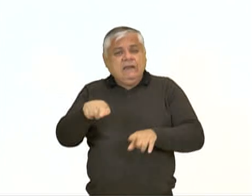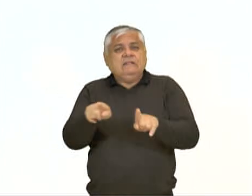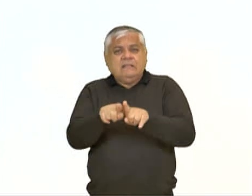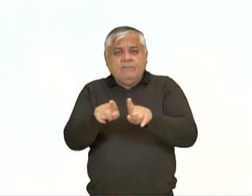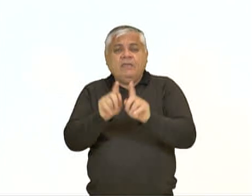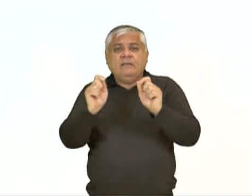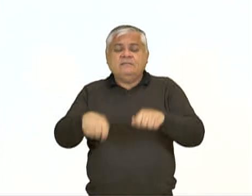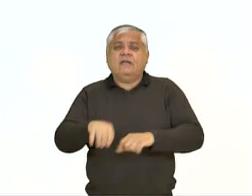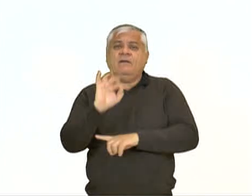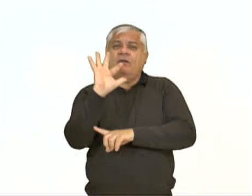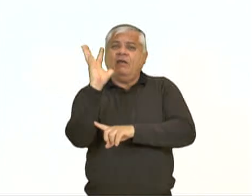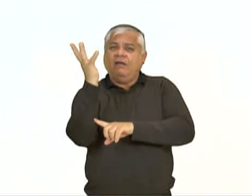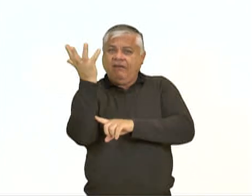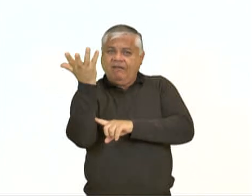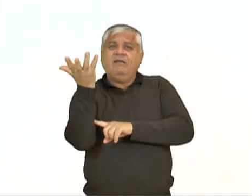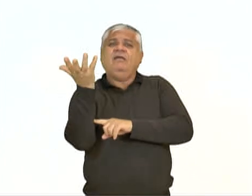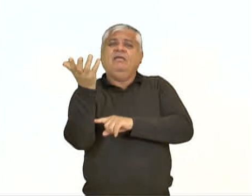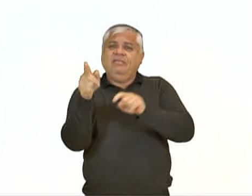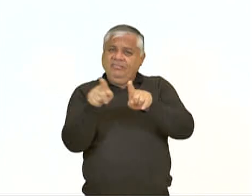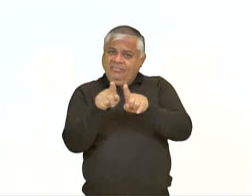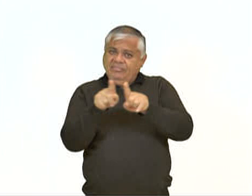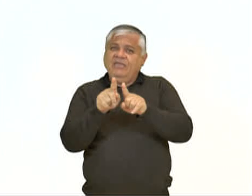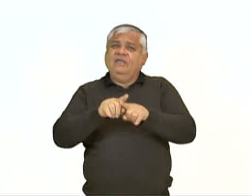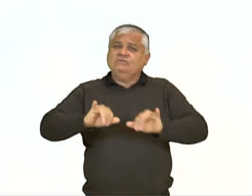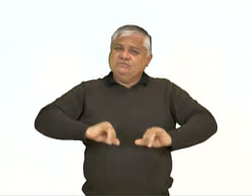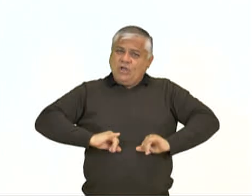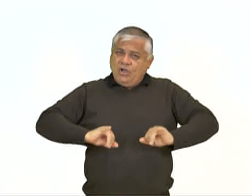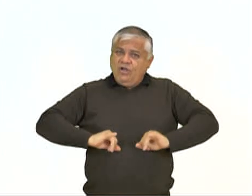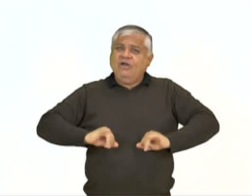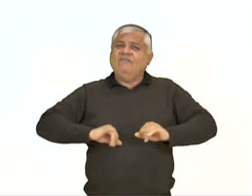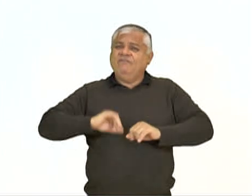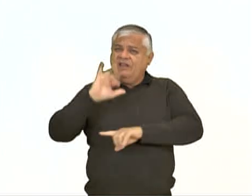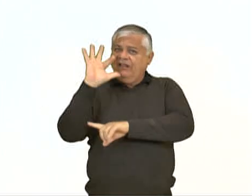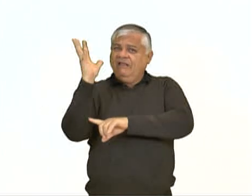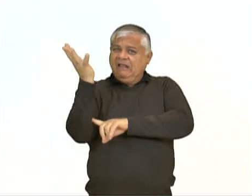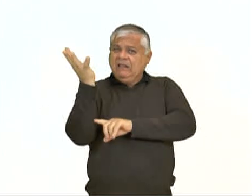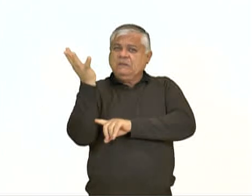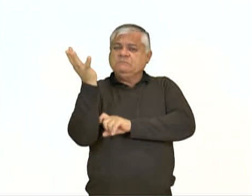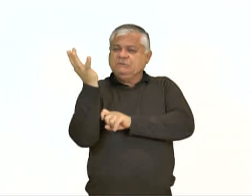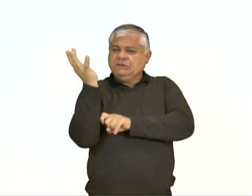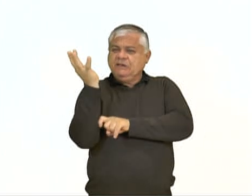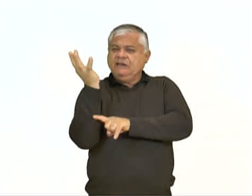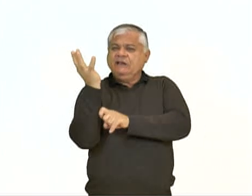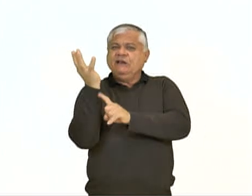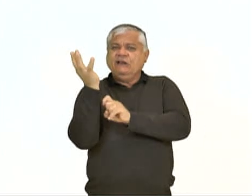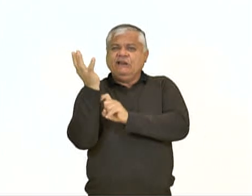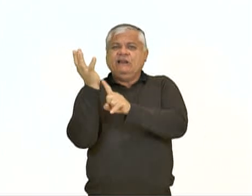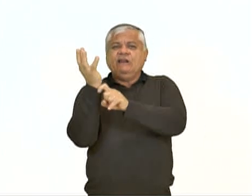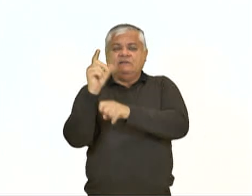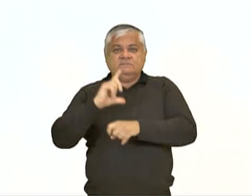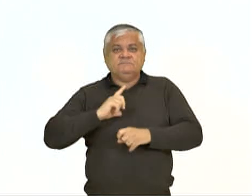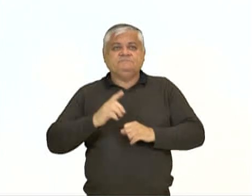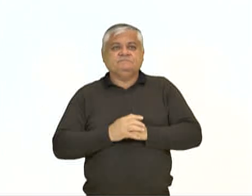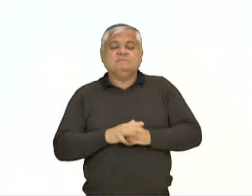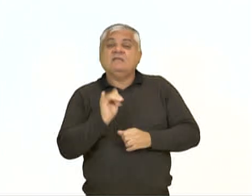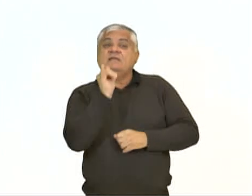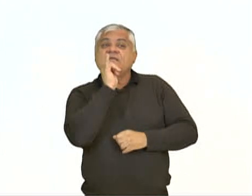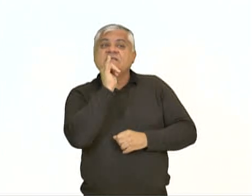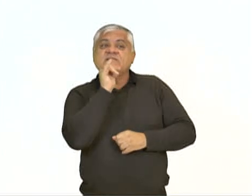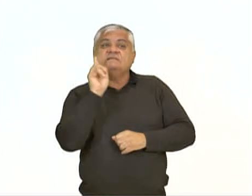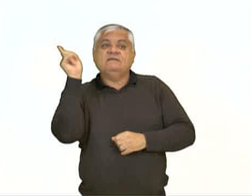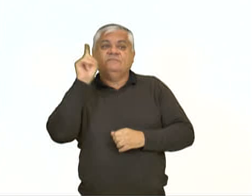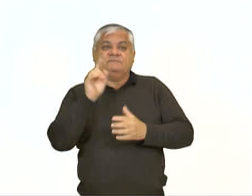parasitam plantas, exatamente. Tem plantas que sofrem aí com a presença desses nematóides. Então, exemplo aqui,